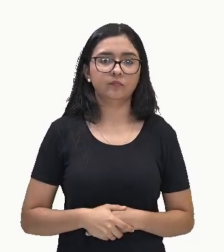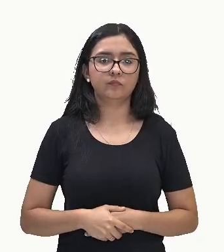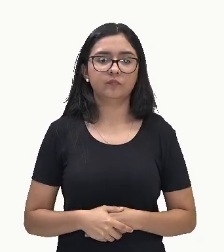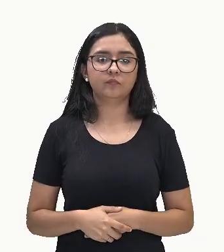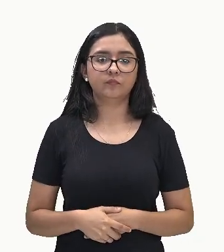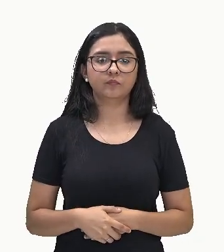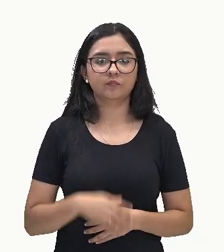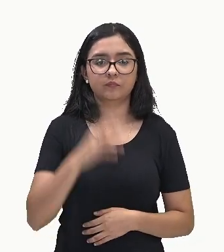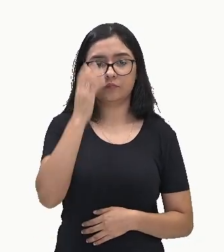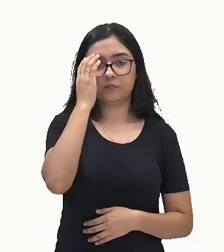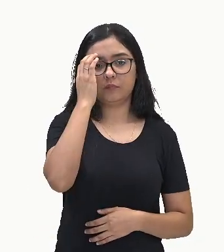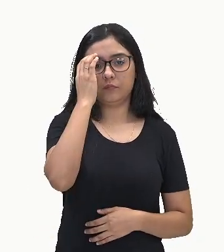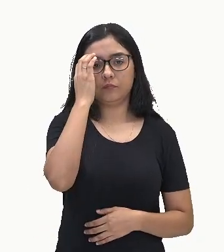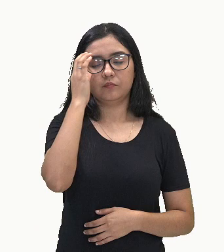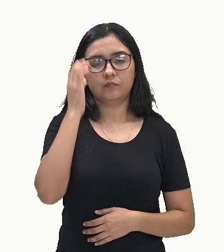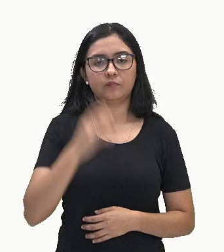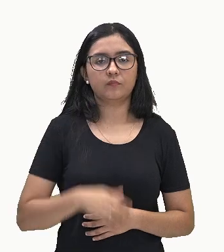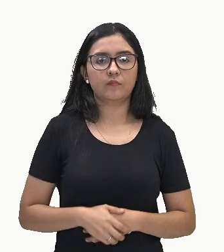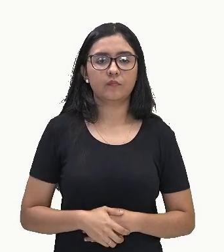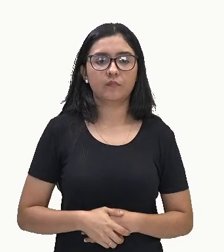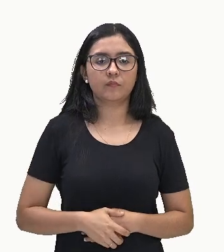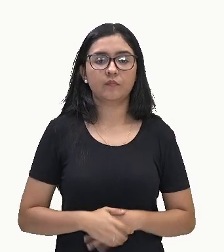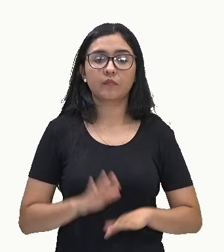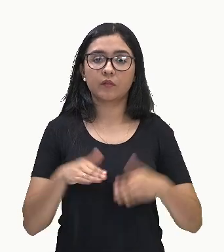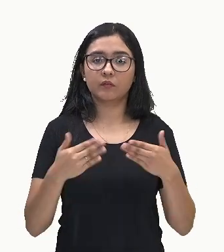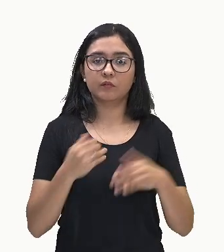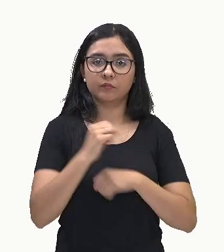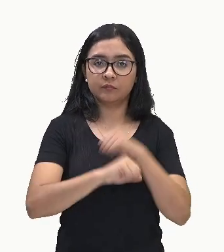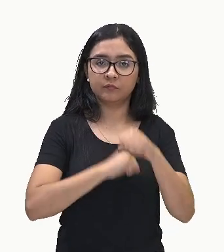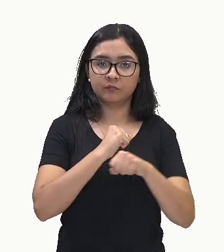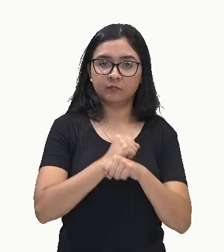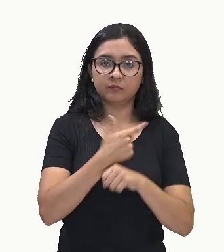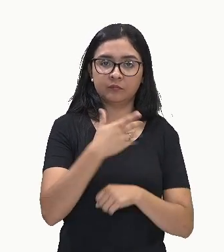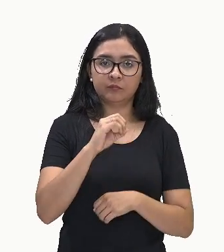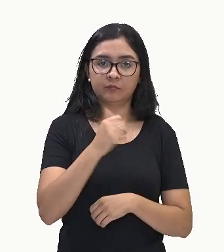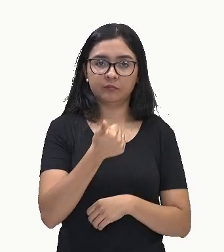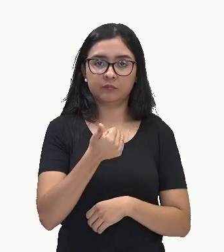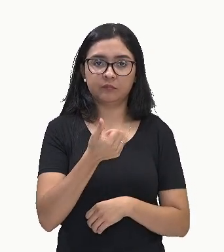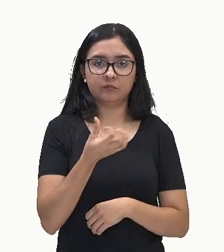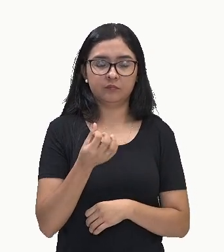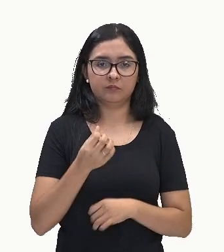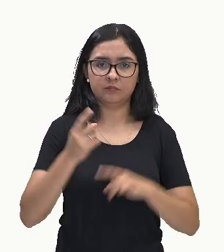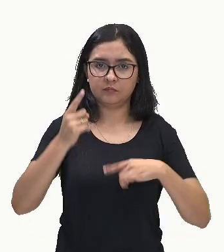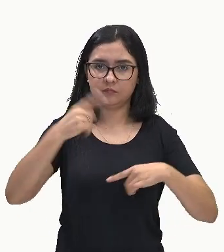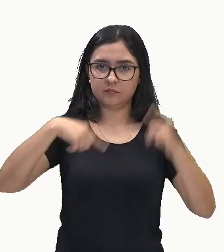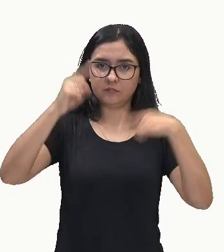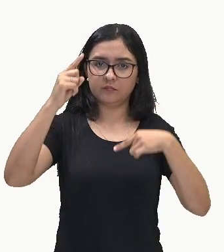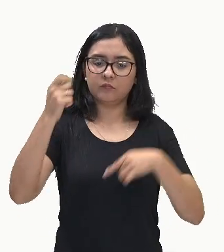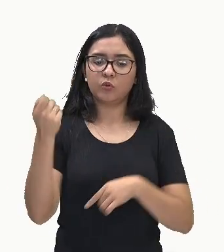1 x como 2016 superou as vendas em relação a 2015 em mais